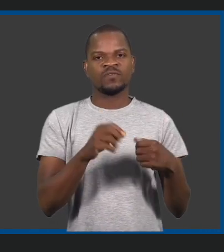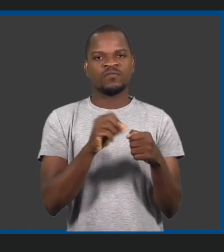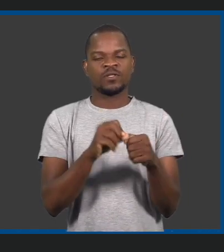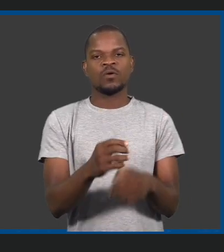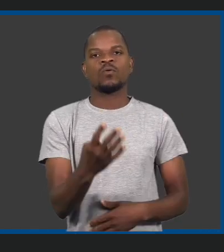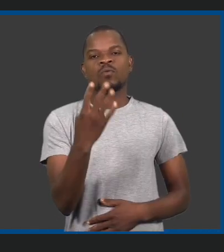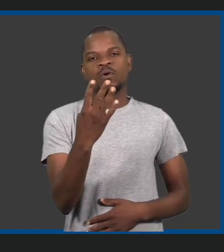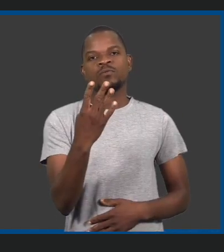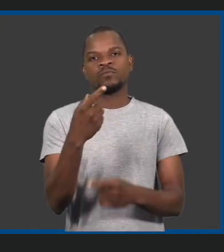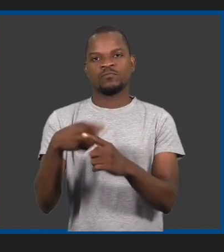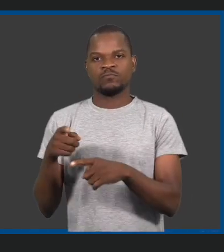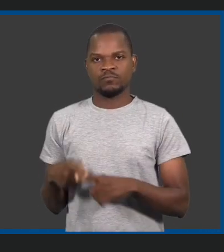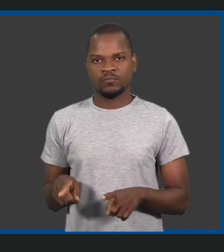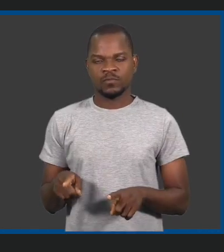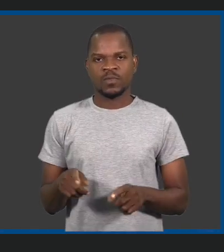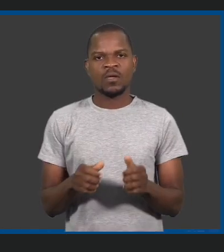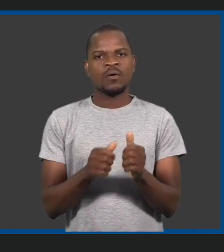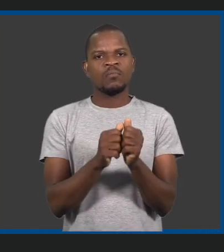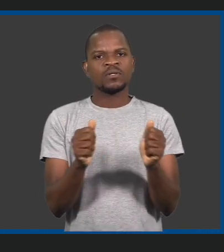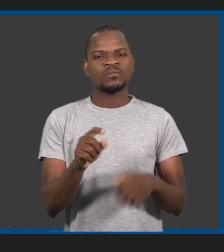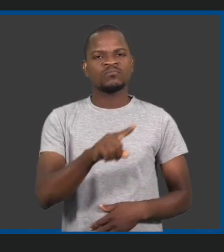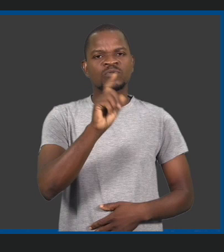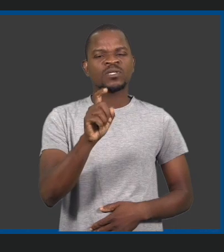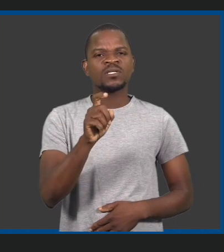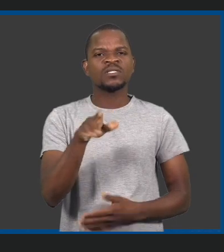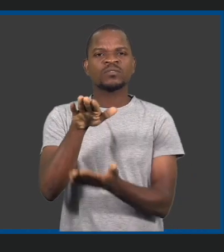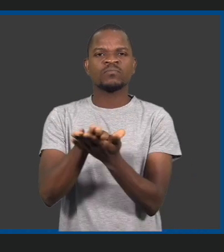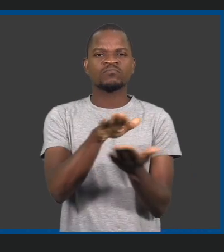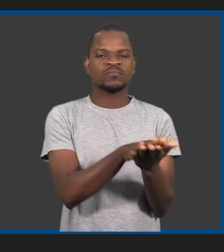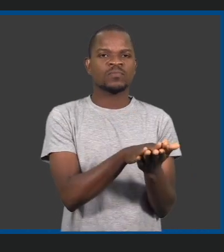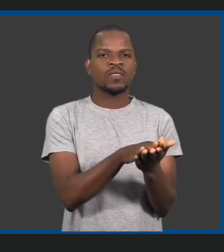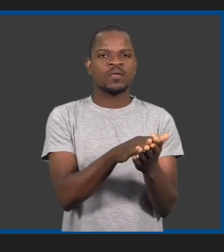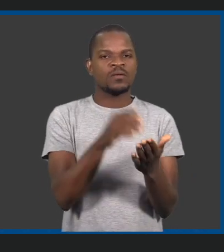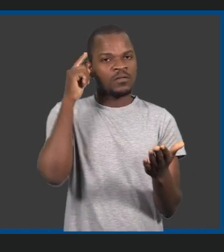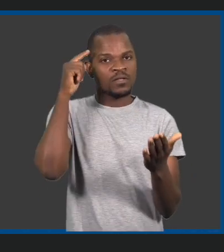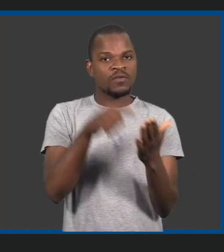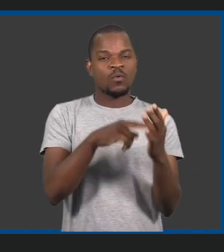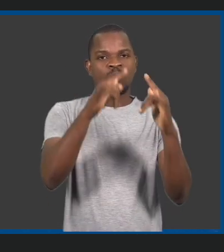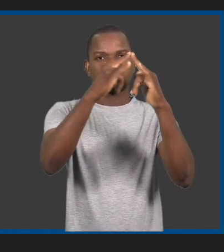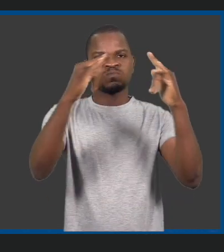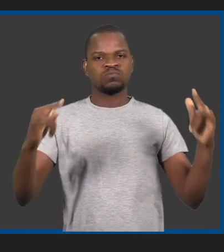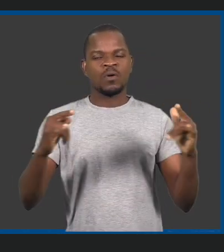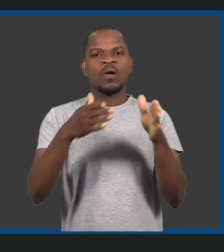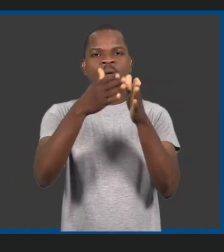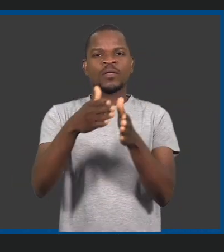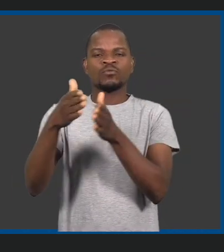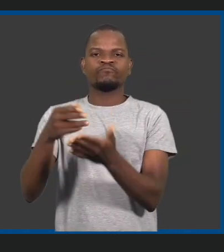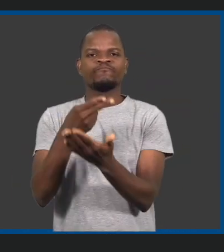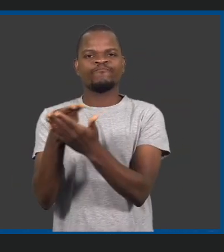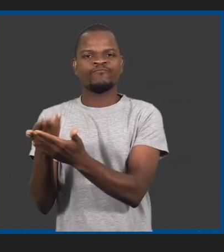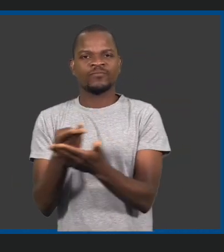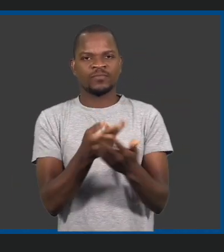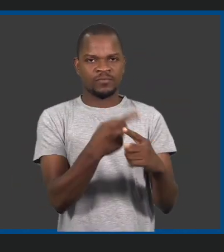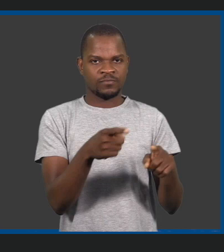uma casa tipo 2 a tipo 3 e vamos também pôr uma instalação de